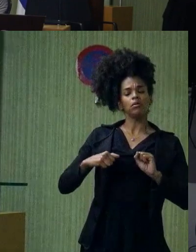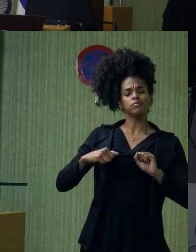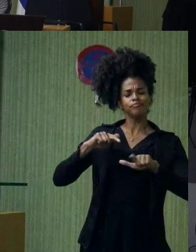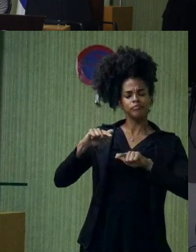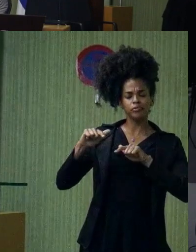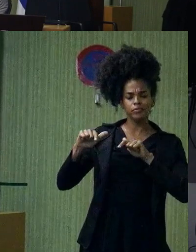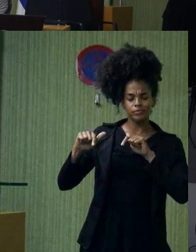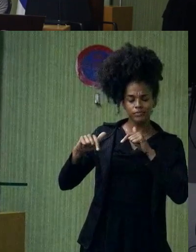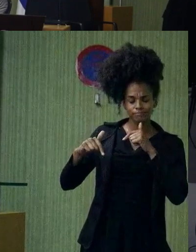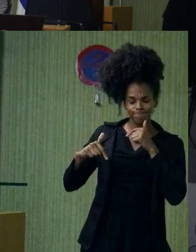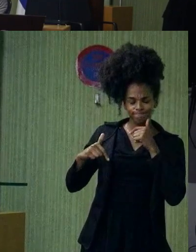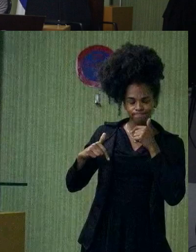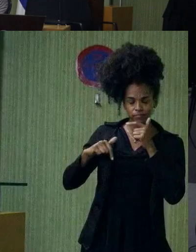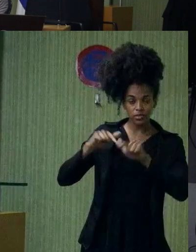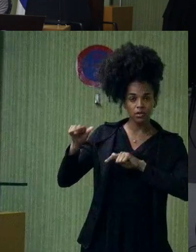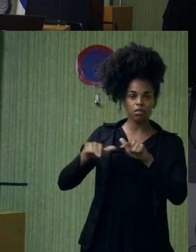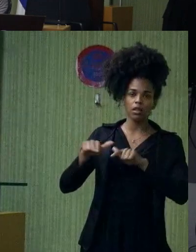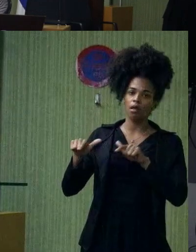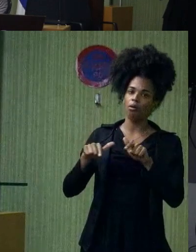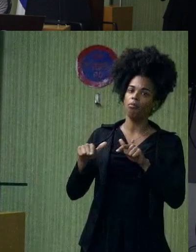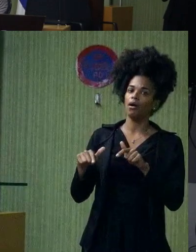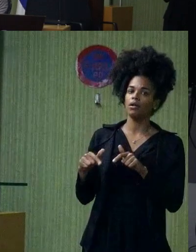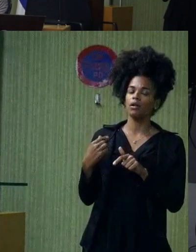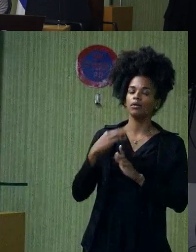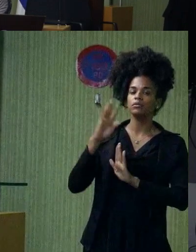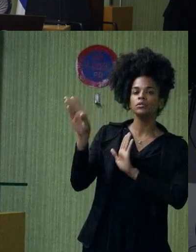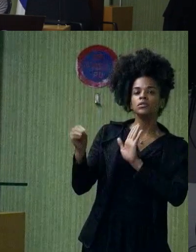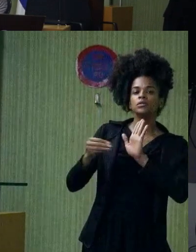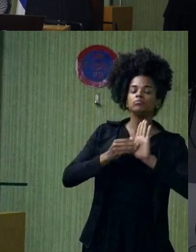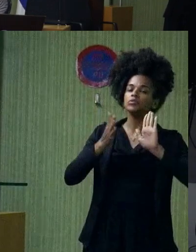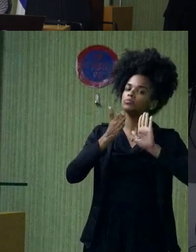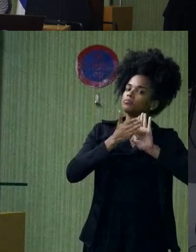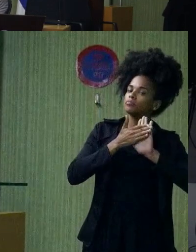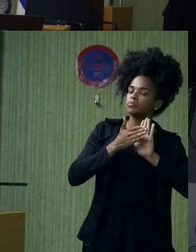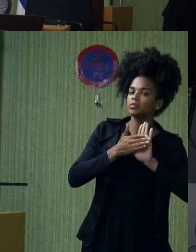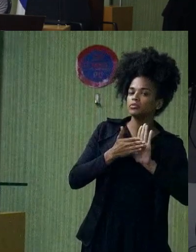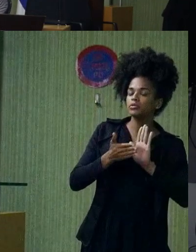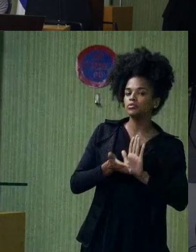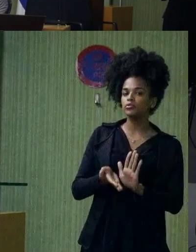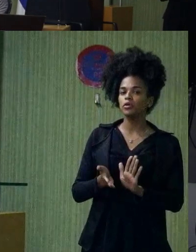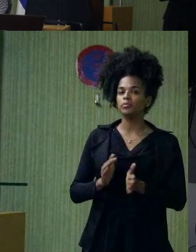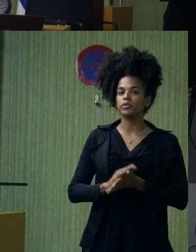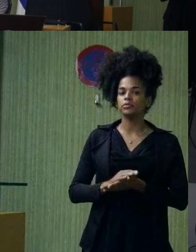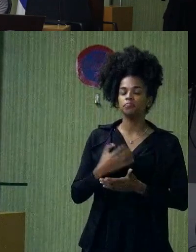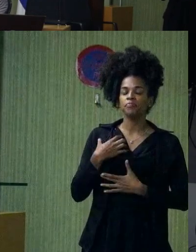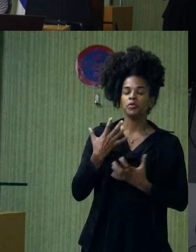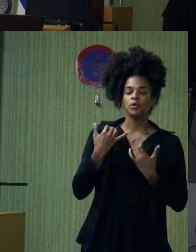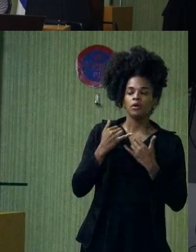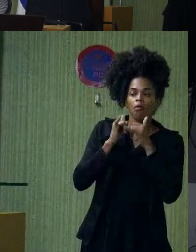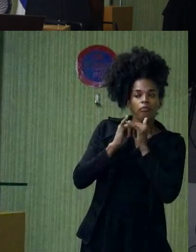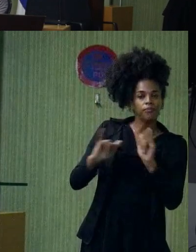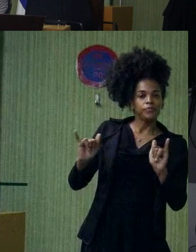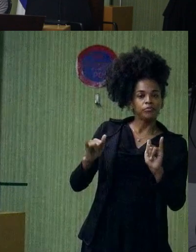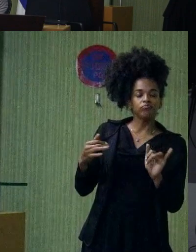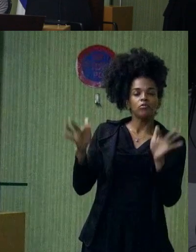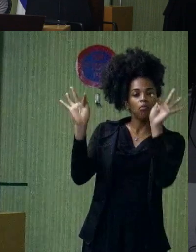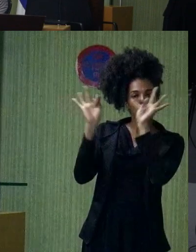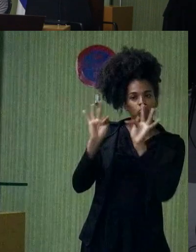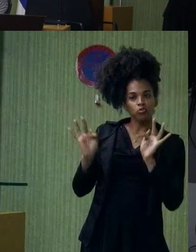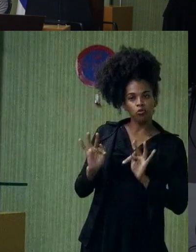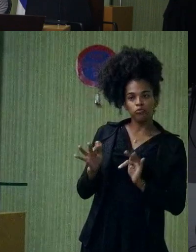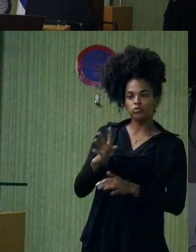nós dentro da perspectiva dos nossos planos eh dizer que tô muito feliz de conhecer um